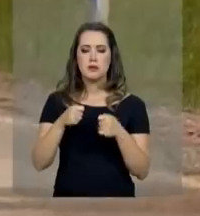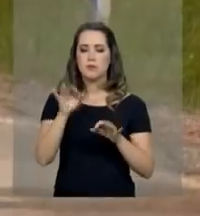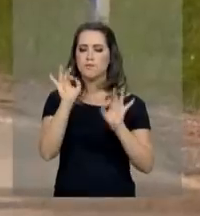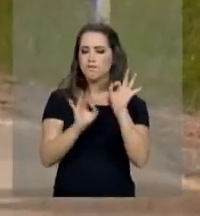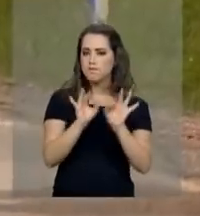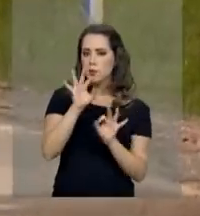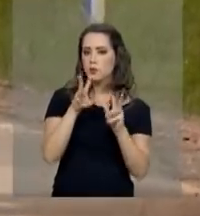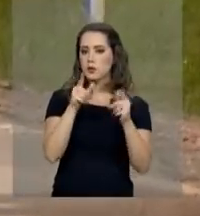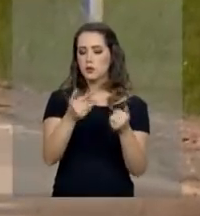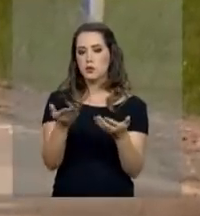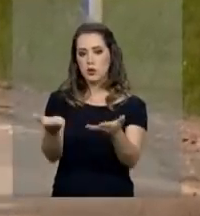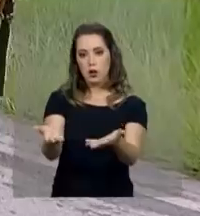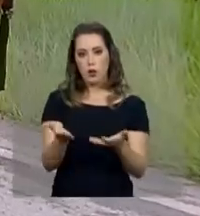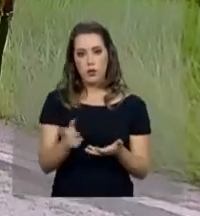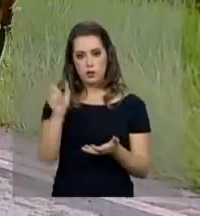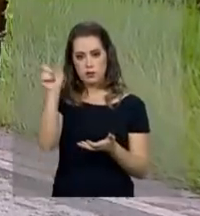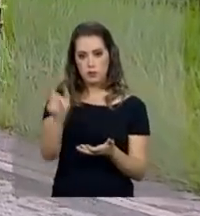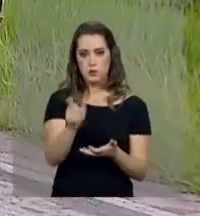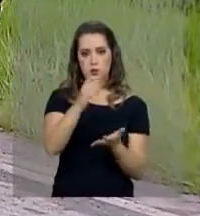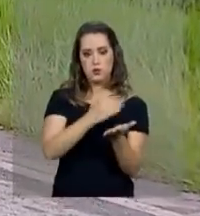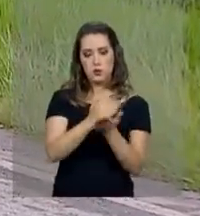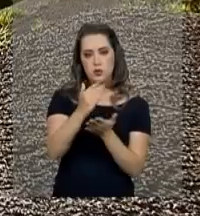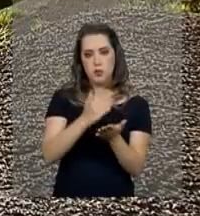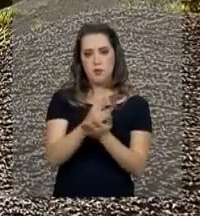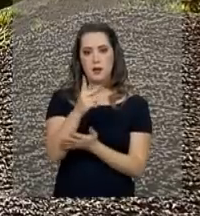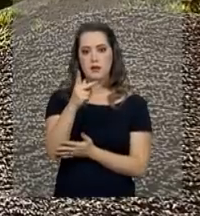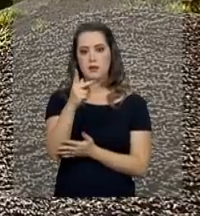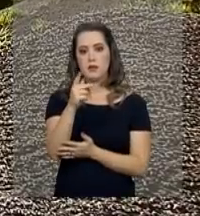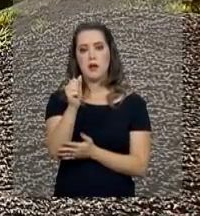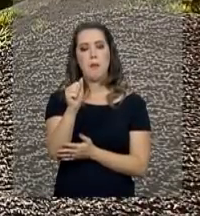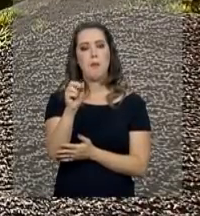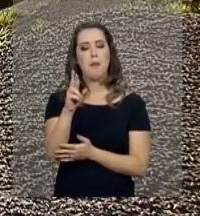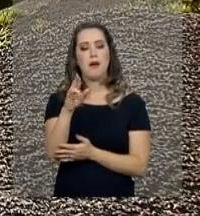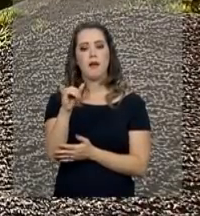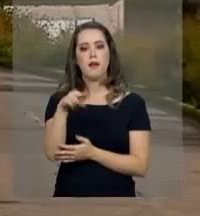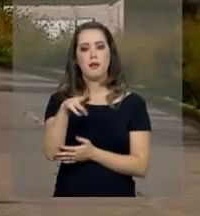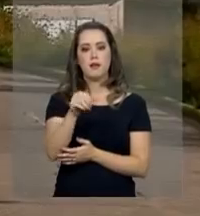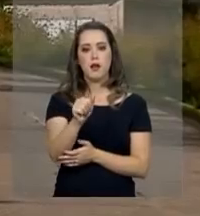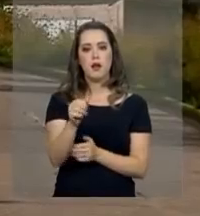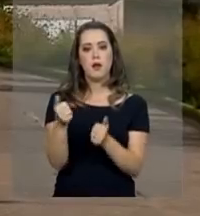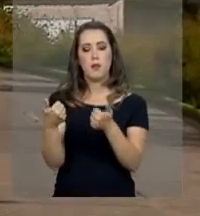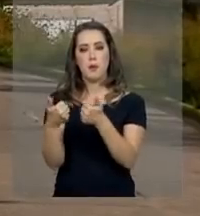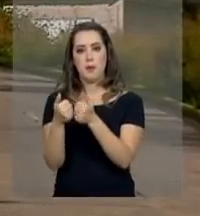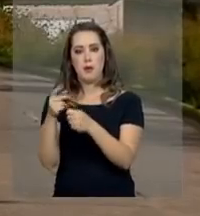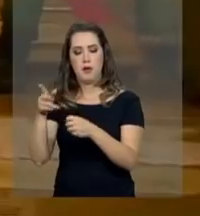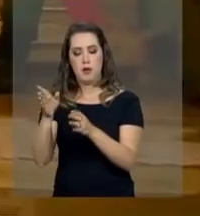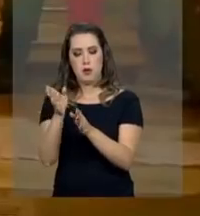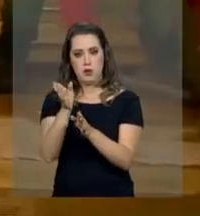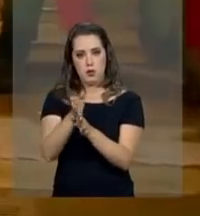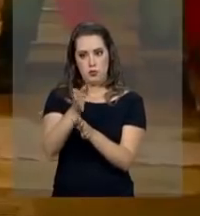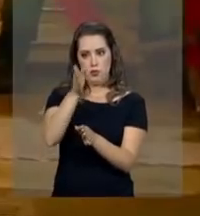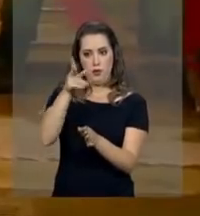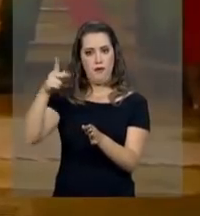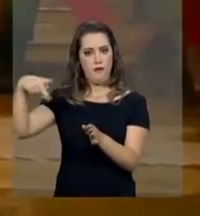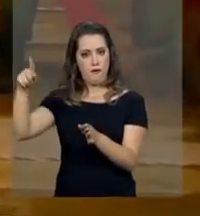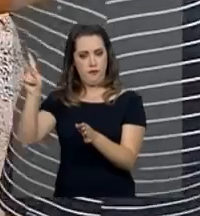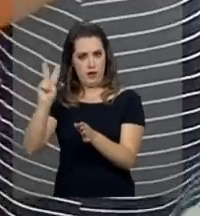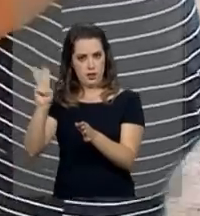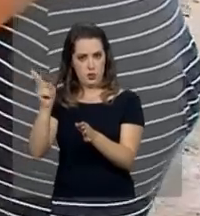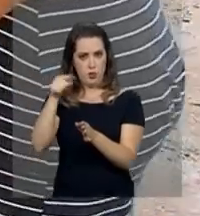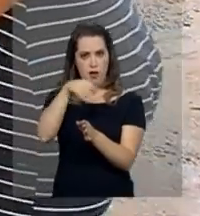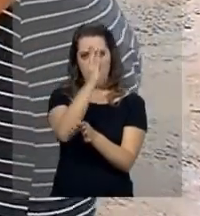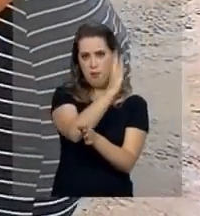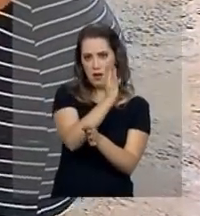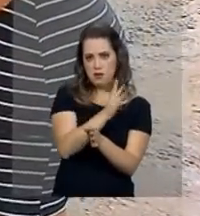percorrido. A acolhida dos imigrantes começa em Pacaraima, na fronteira com a Venezuela. Lá, uma estrutura foi montada